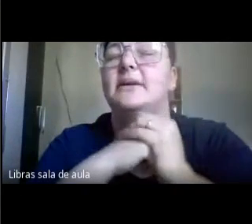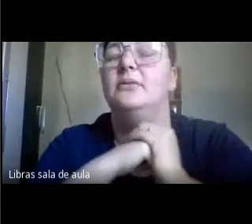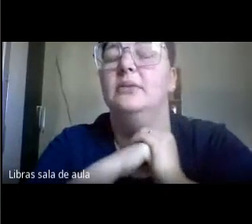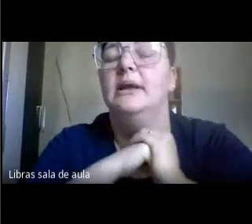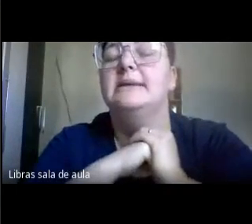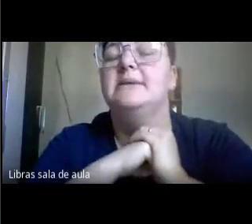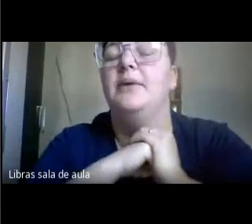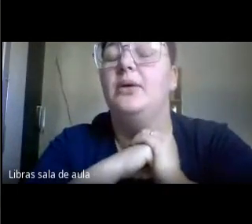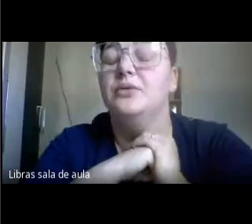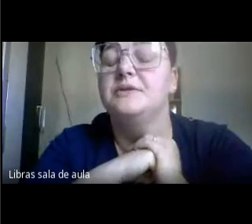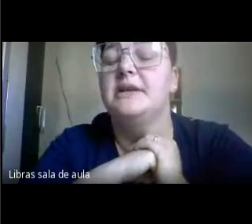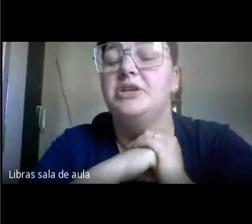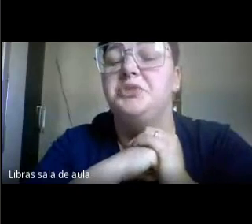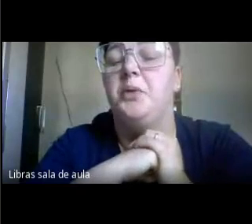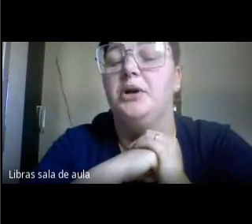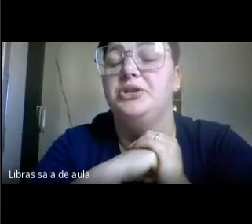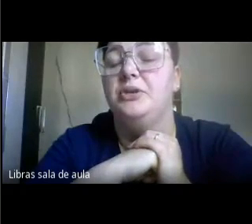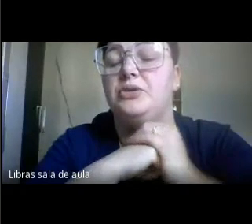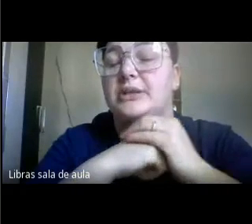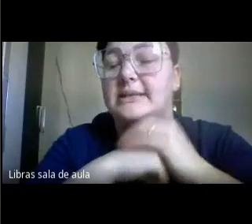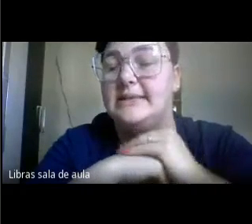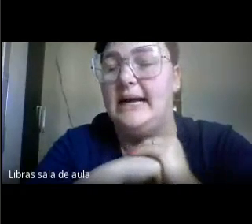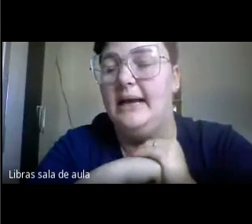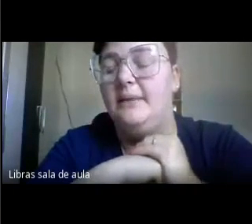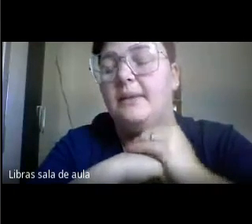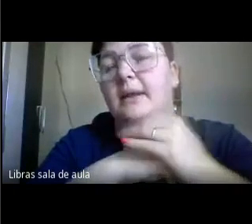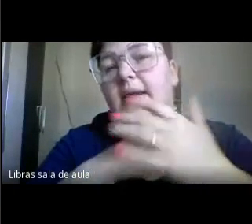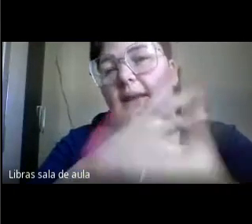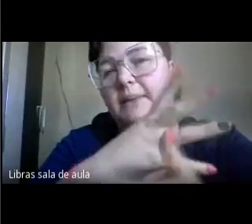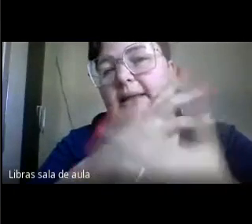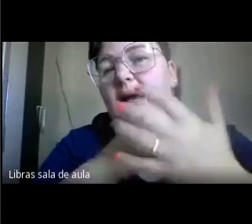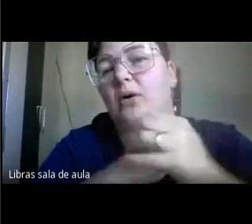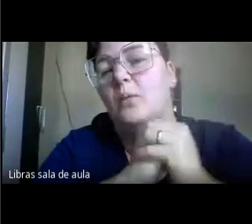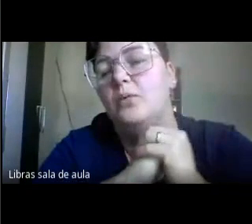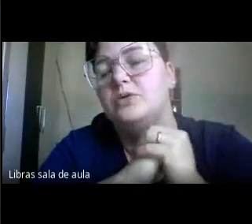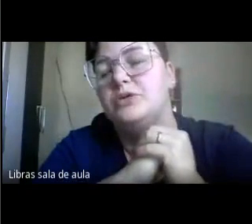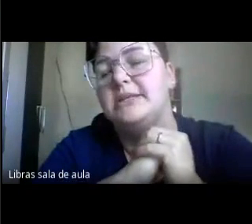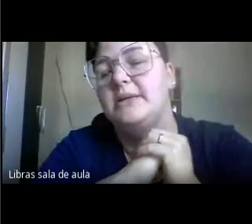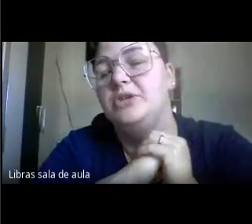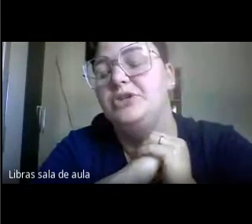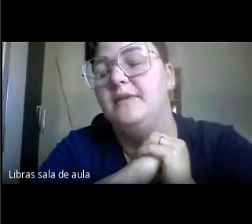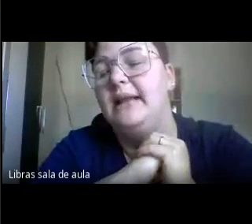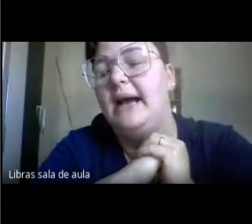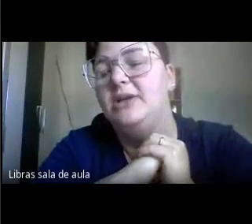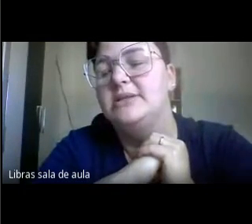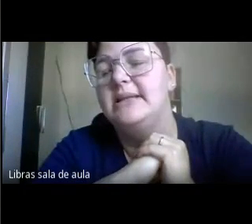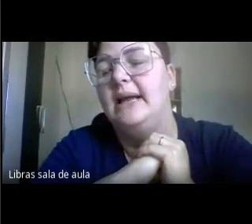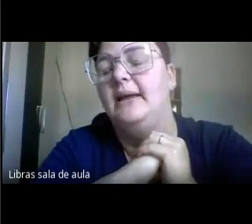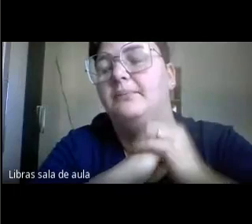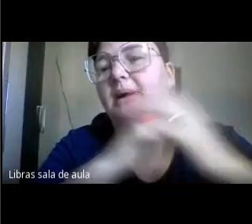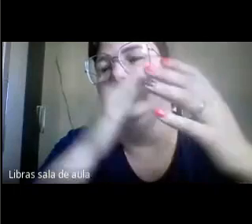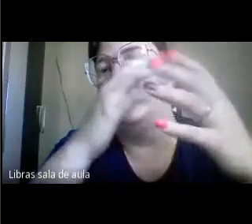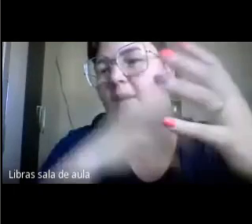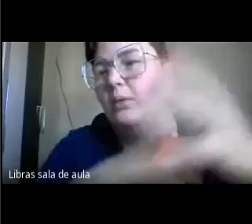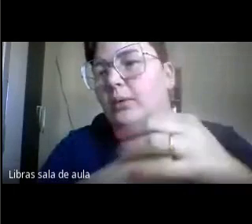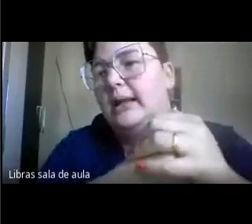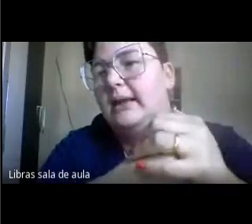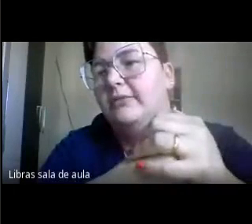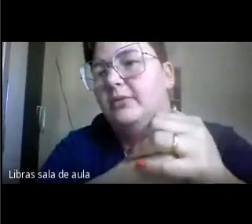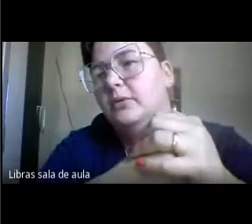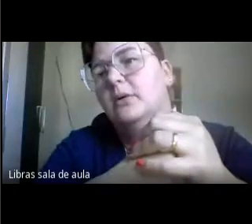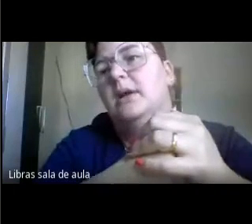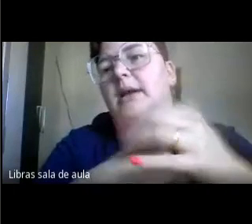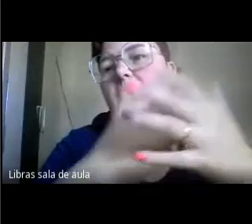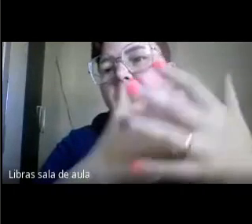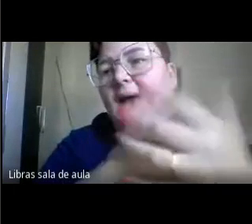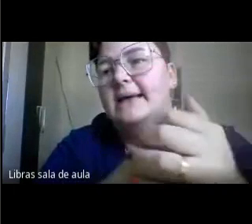materiais não, são recursos que a gente pode utilizar e mandar como sugestão de atividades, né? Manda o